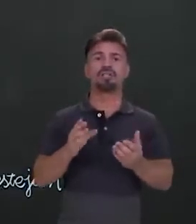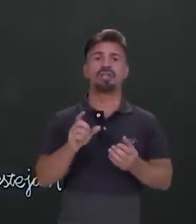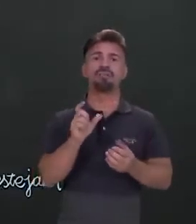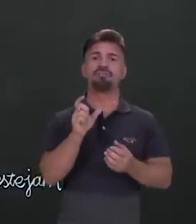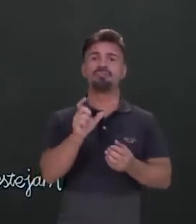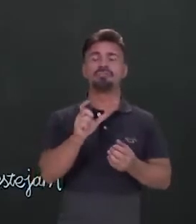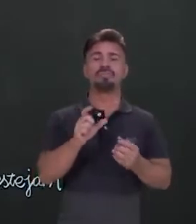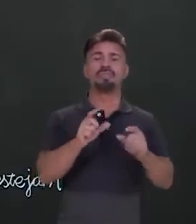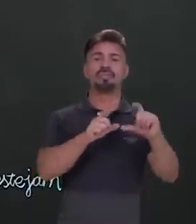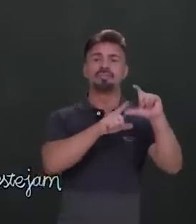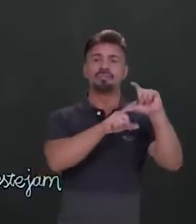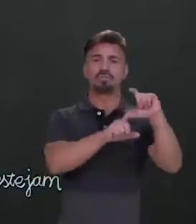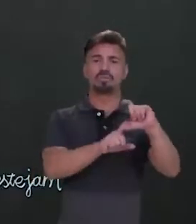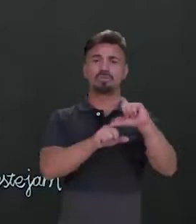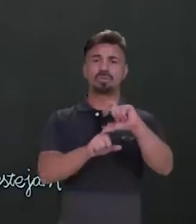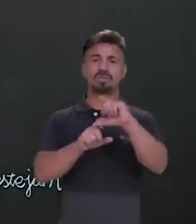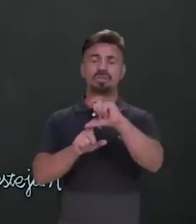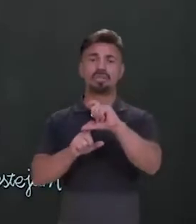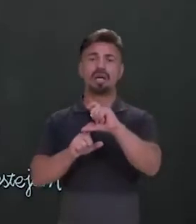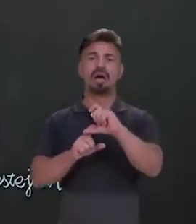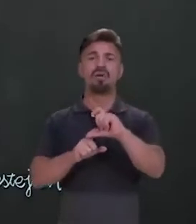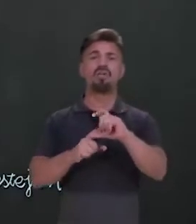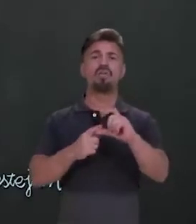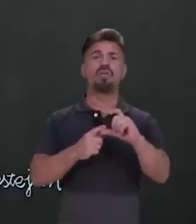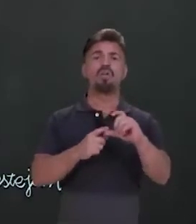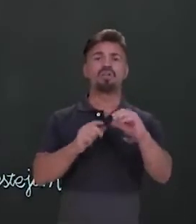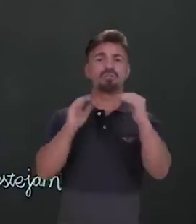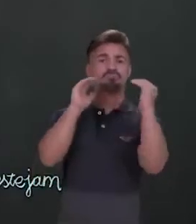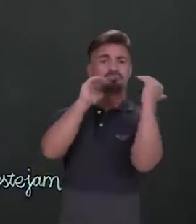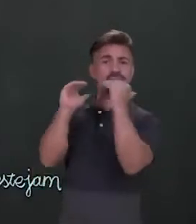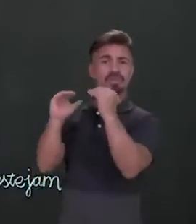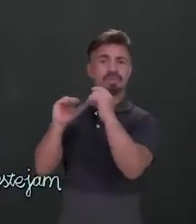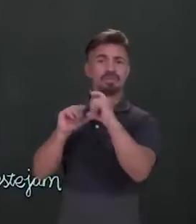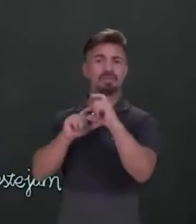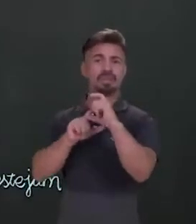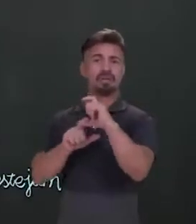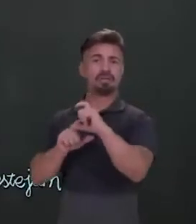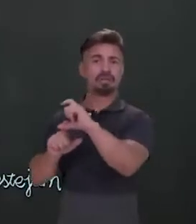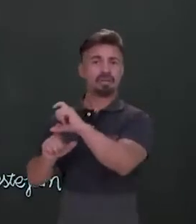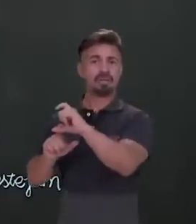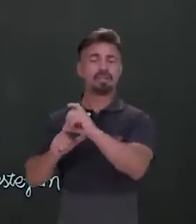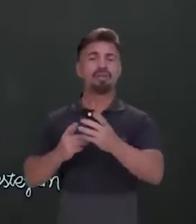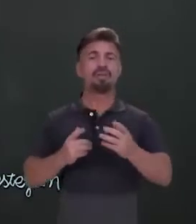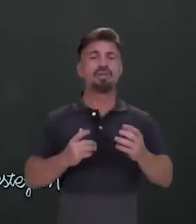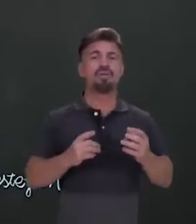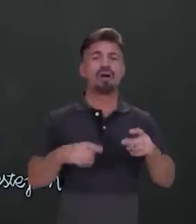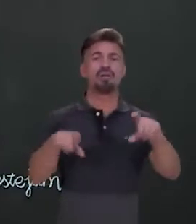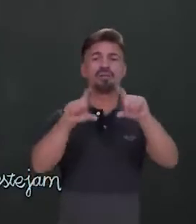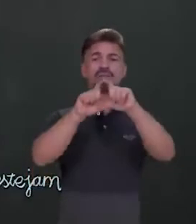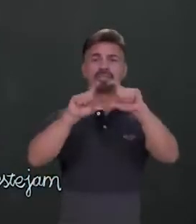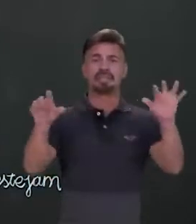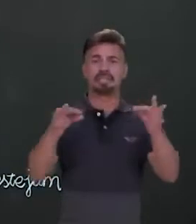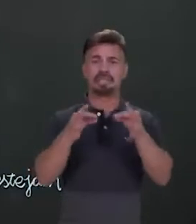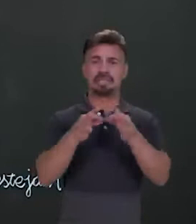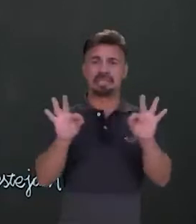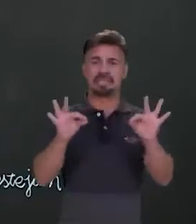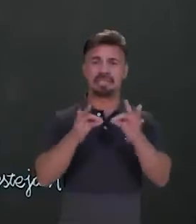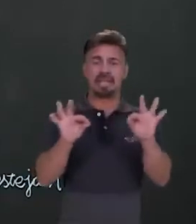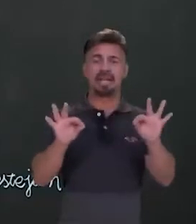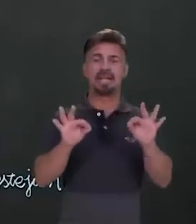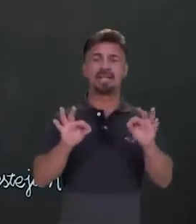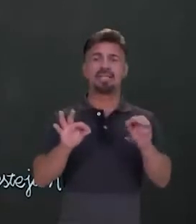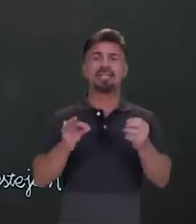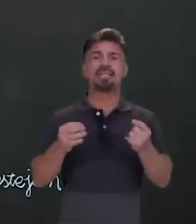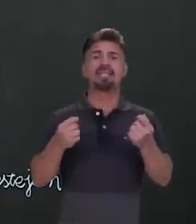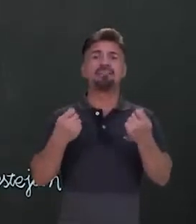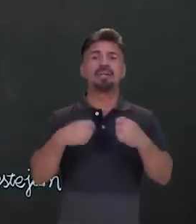ideia de subordinação, de algo que é subordinado a outro. Então, a gente está falando de orações sintaticamente dependentes